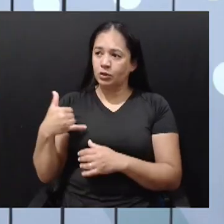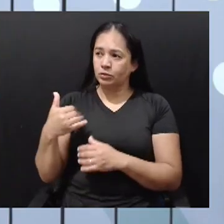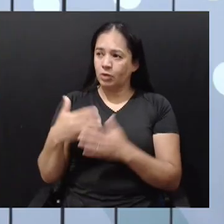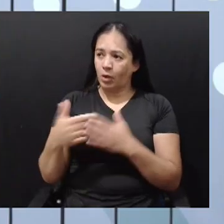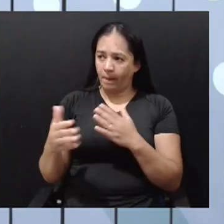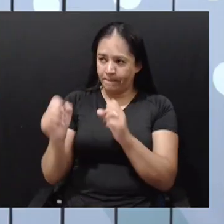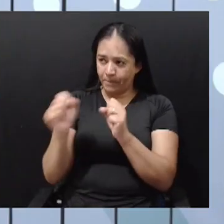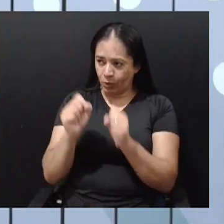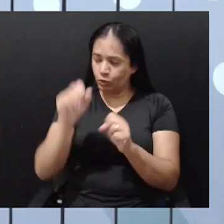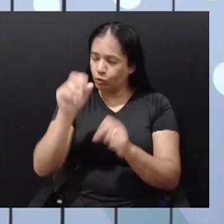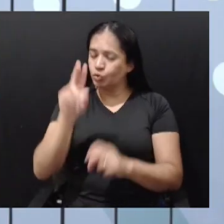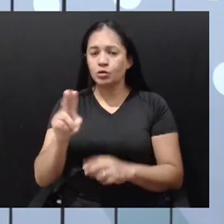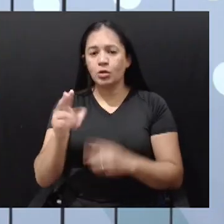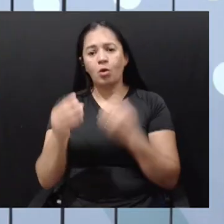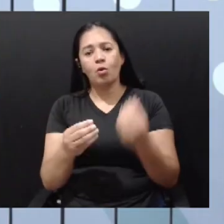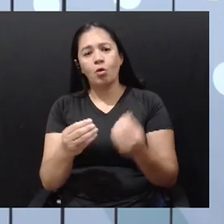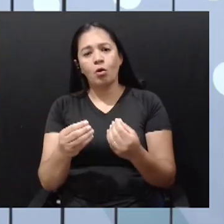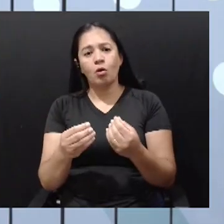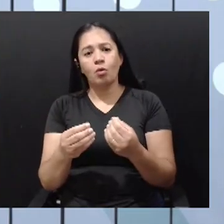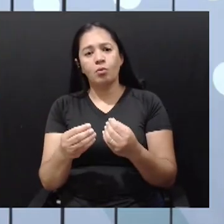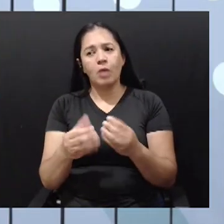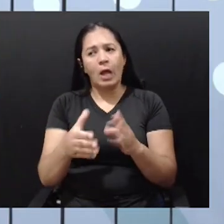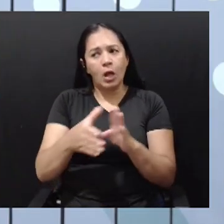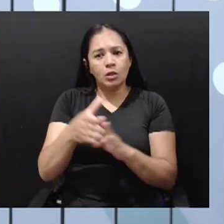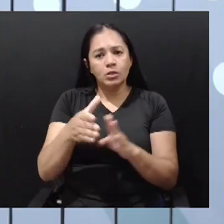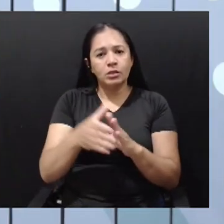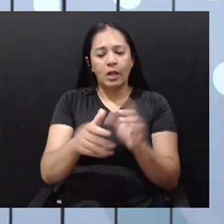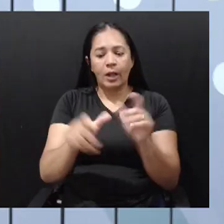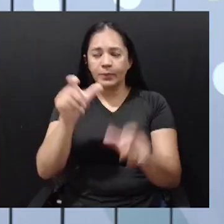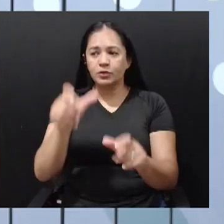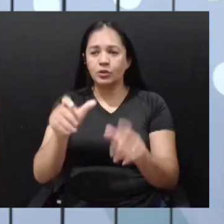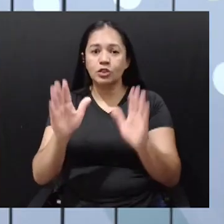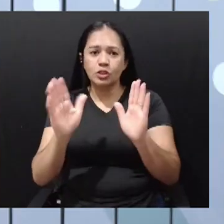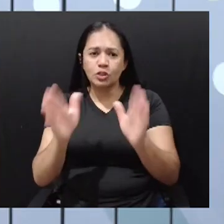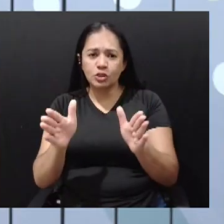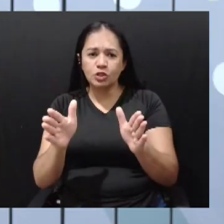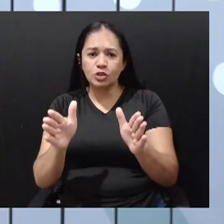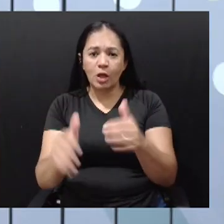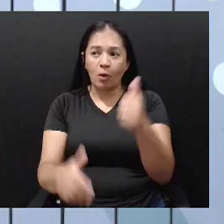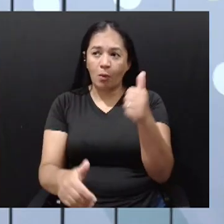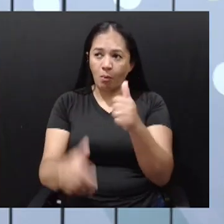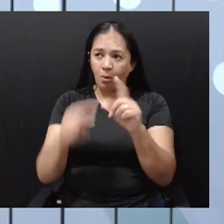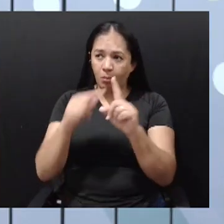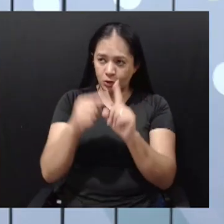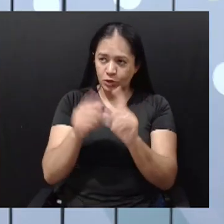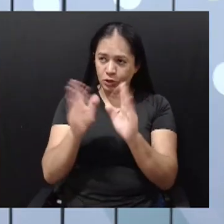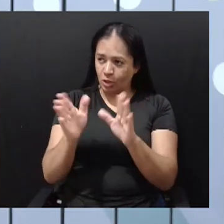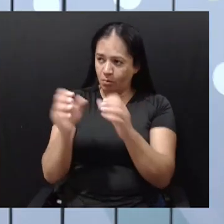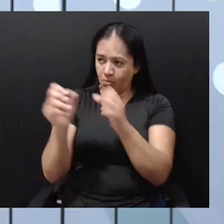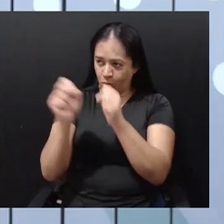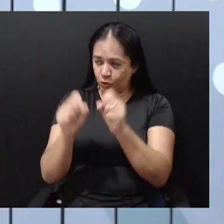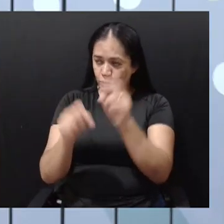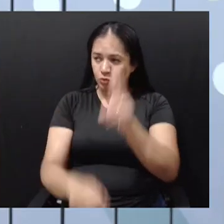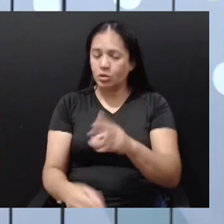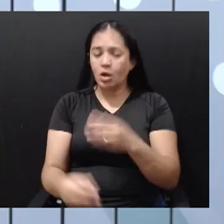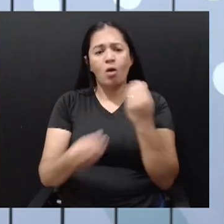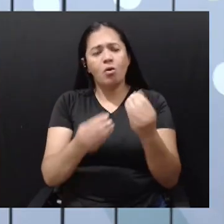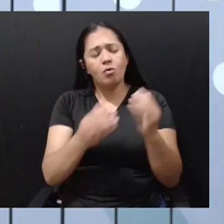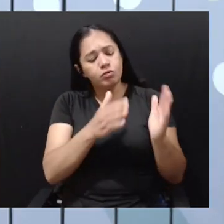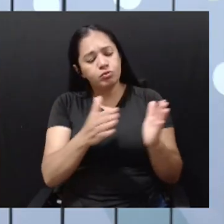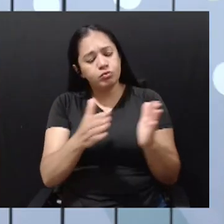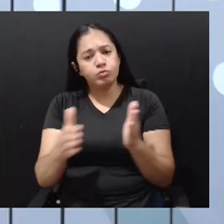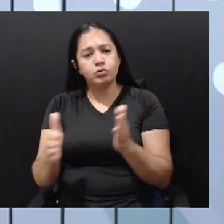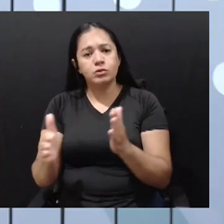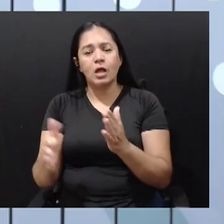é recomendado para quem já teve, assim, uma primeira gestação. Como que funciona exatamente essa parte prática? E,